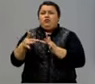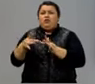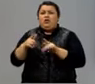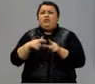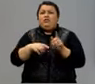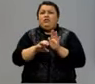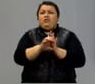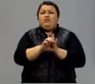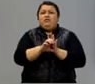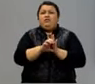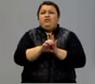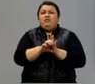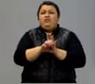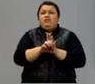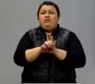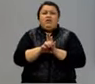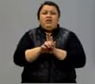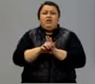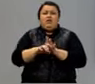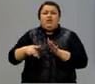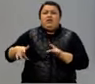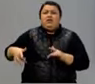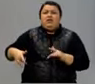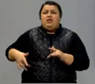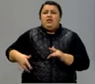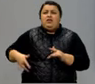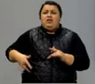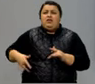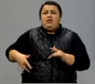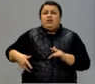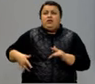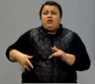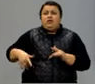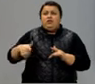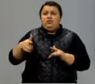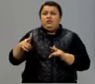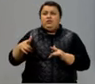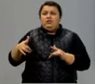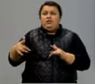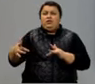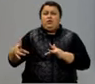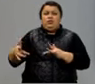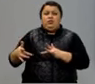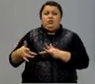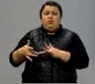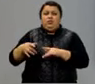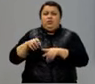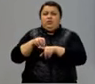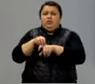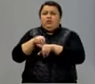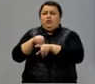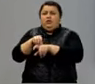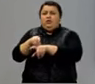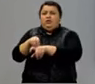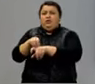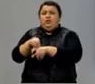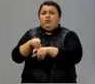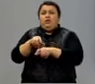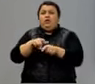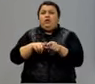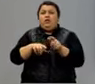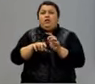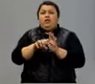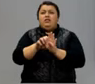fígado. Letra D, eliminar o esquistossomo antes que ocorra o contato com o organismo. Letra E, eliminar